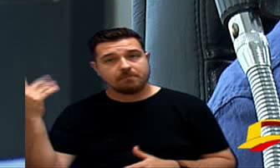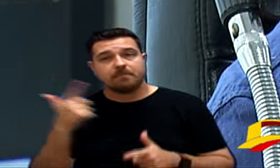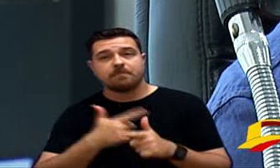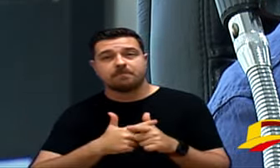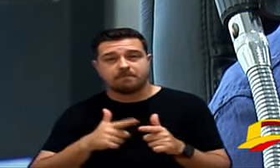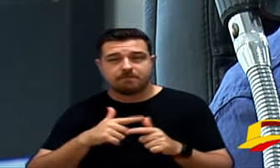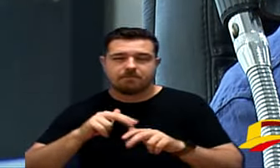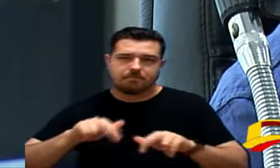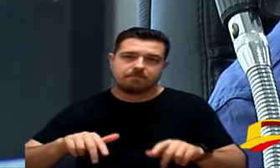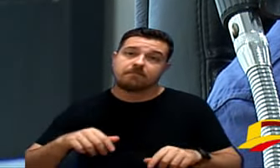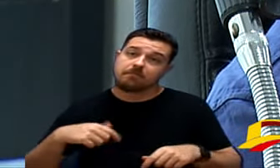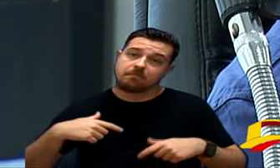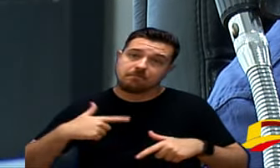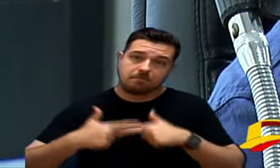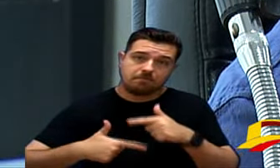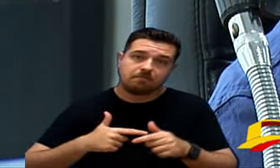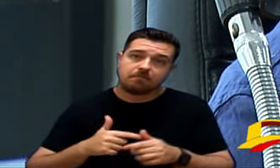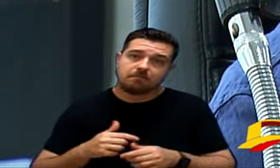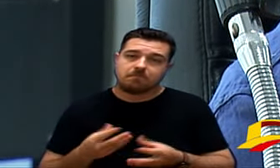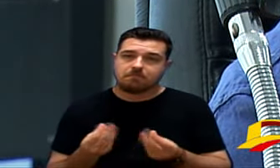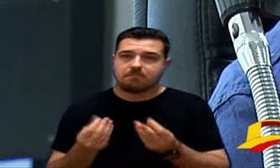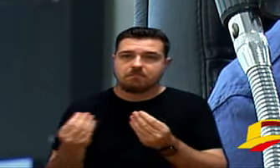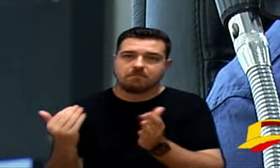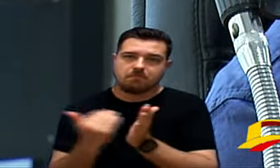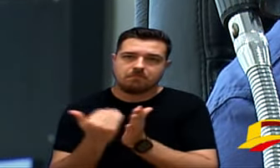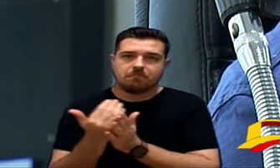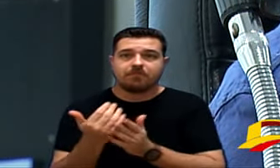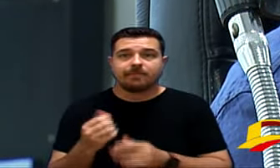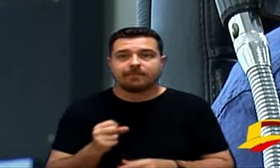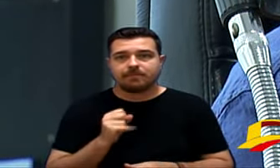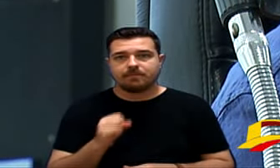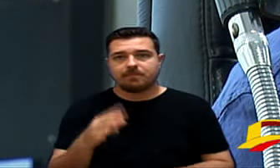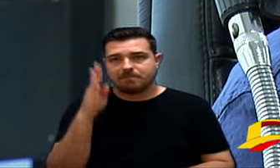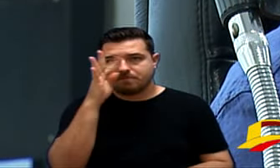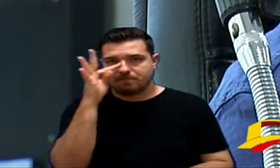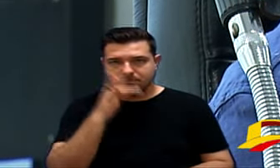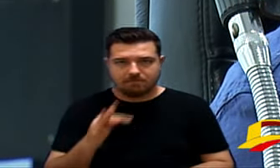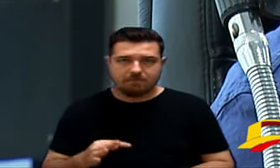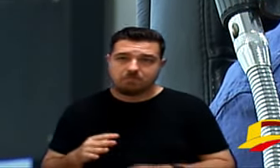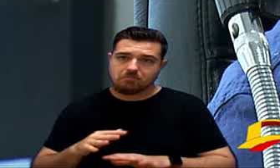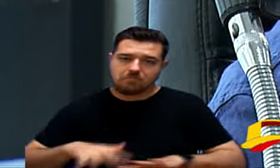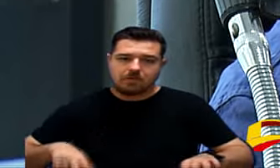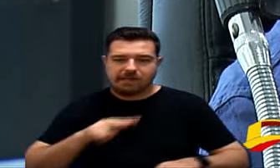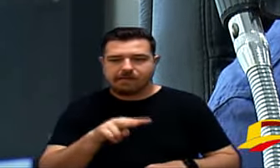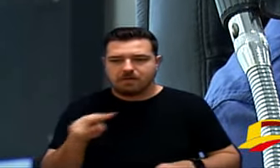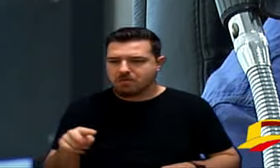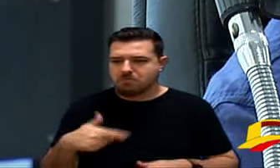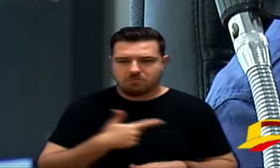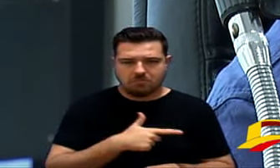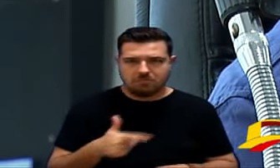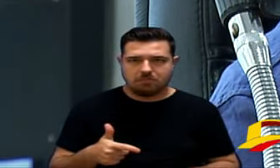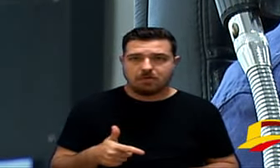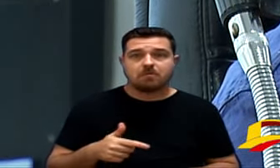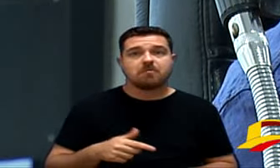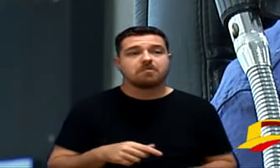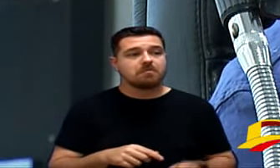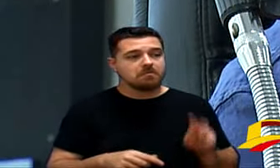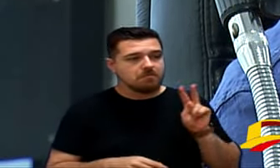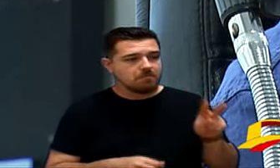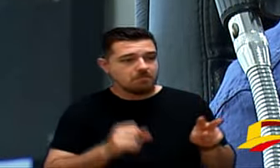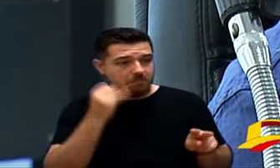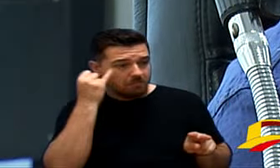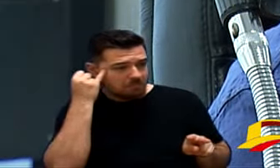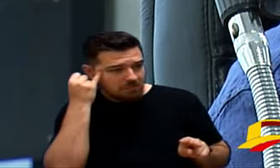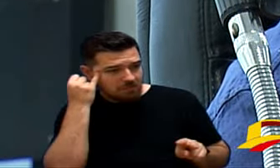sociais Então eu acho que dá para fazer e se no Brasil nós não temos um bom exemplo vamos olhar pro Japão é um país